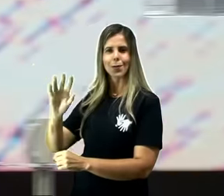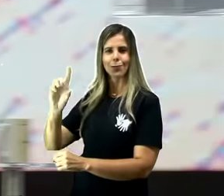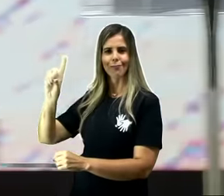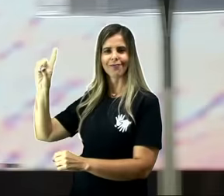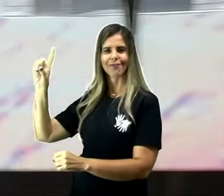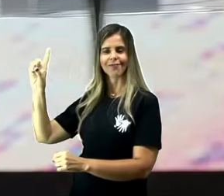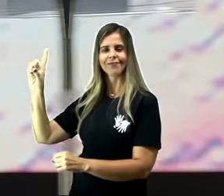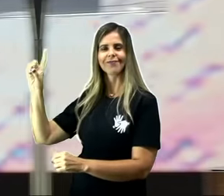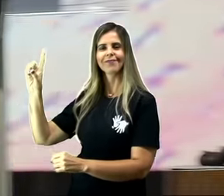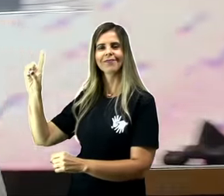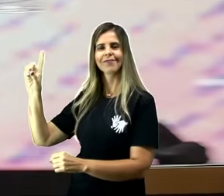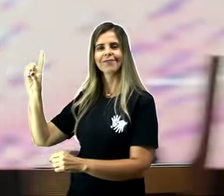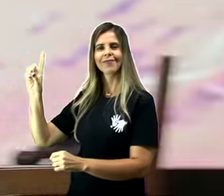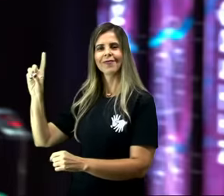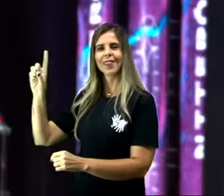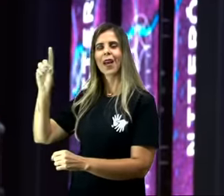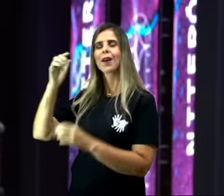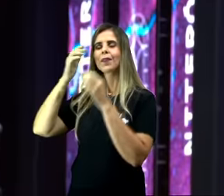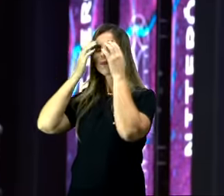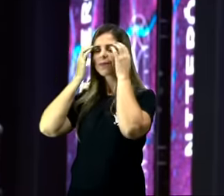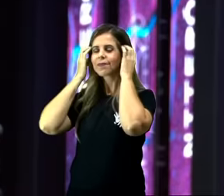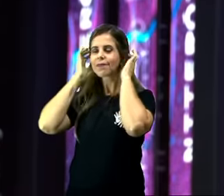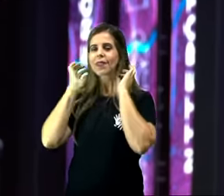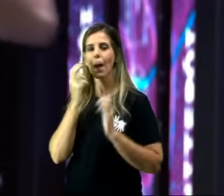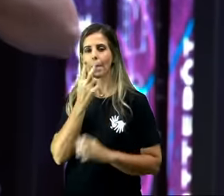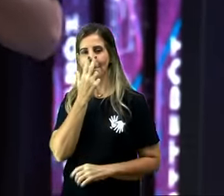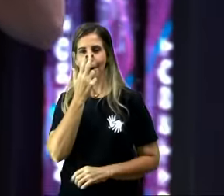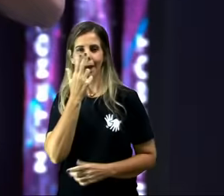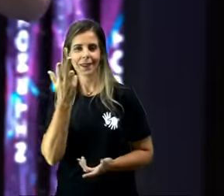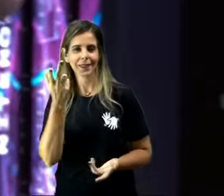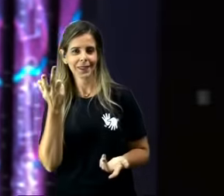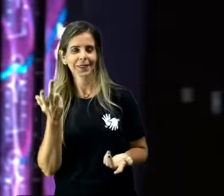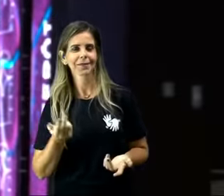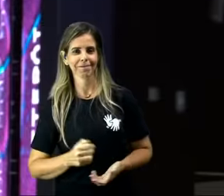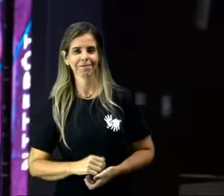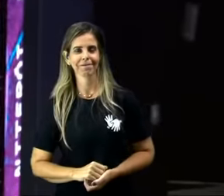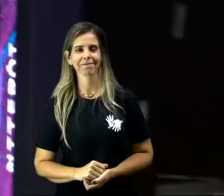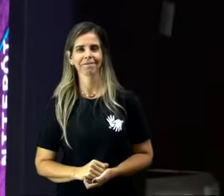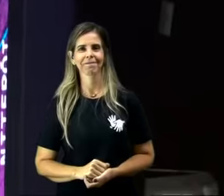que não via lá na minha casa. Apareceu, coitada, querida.